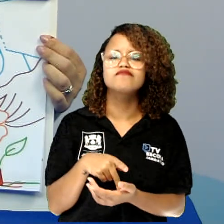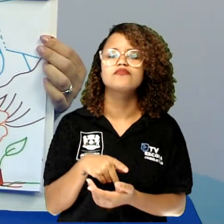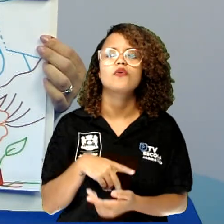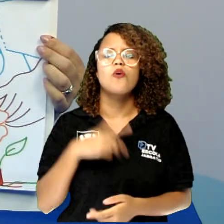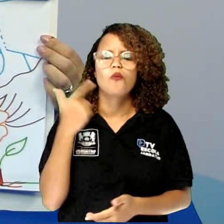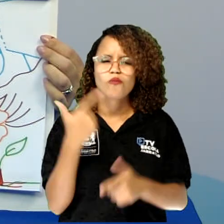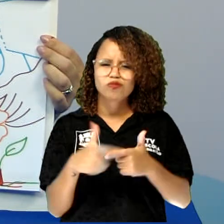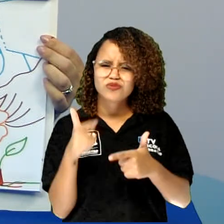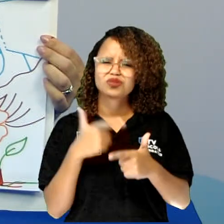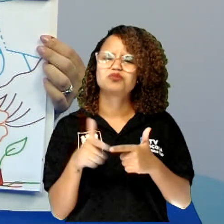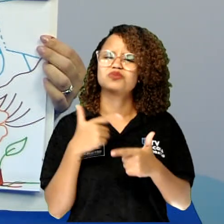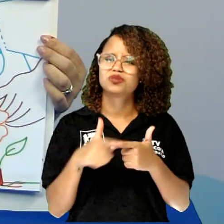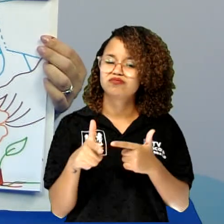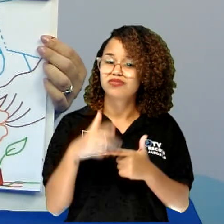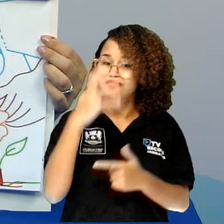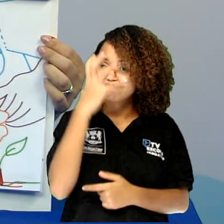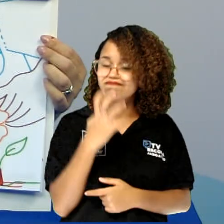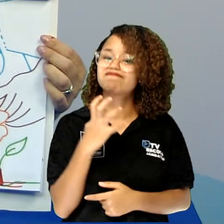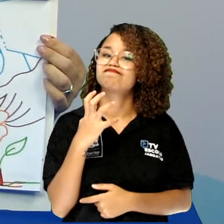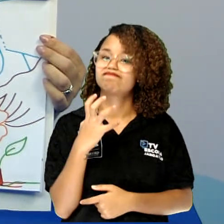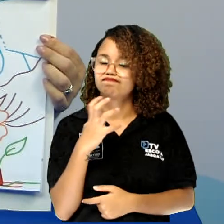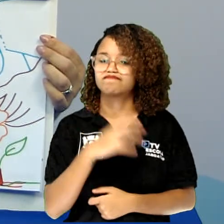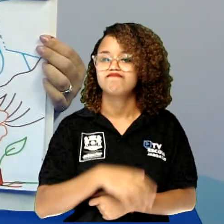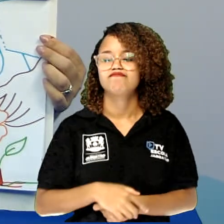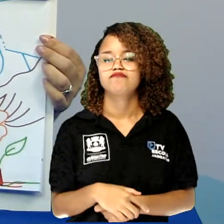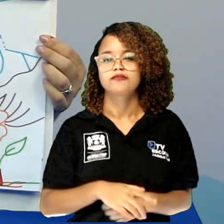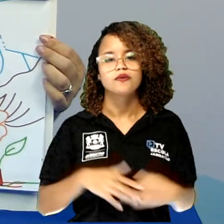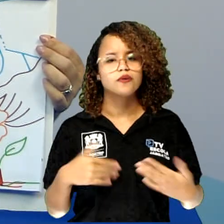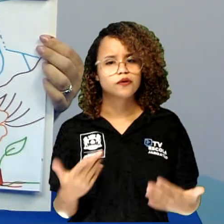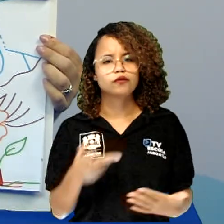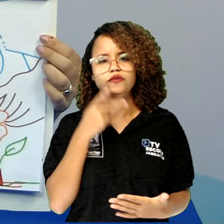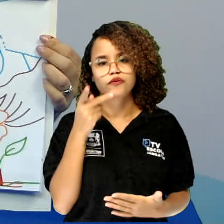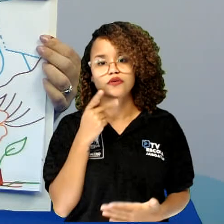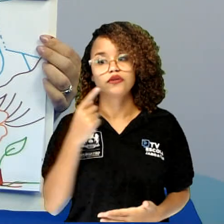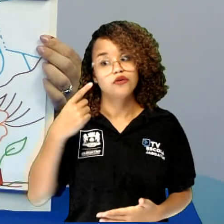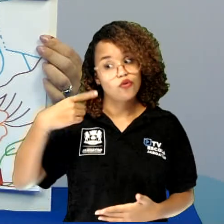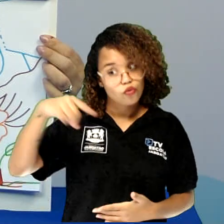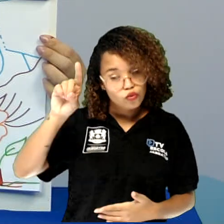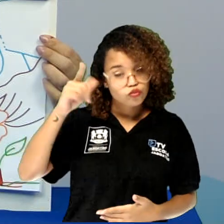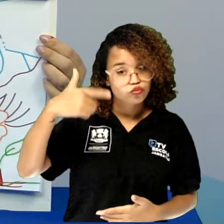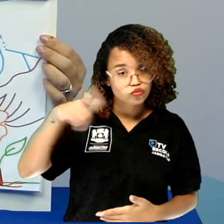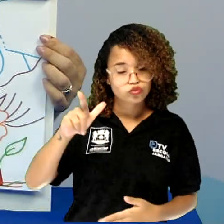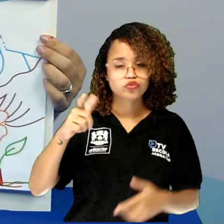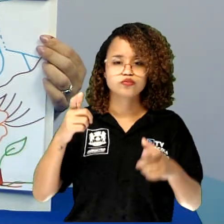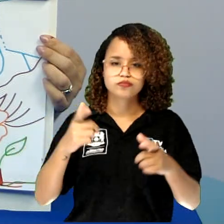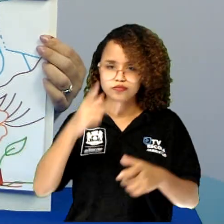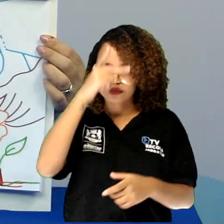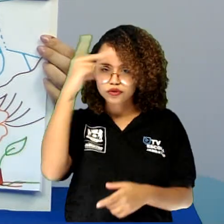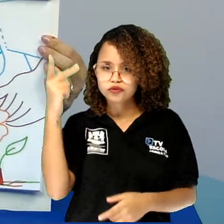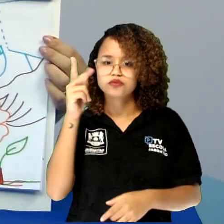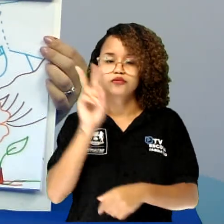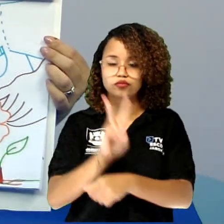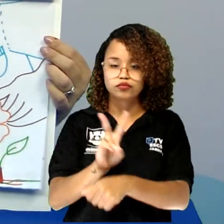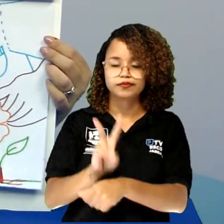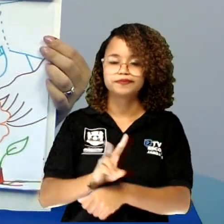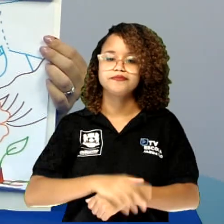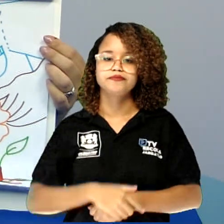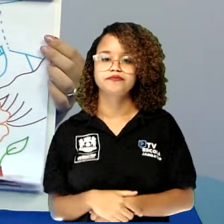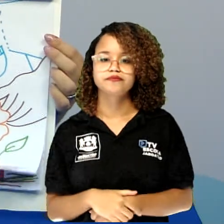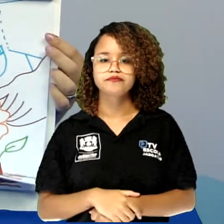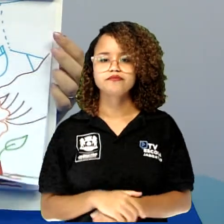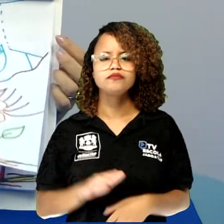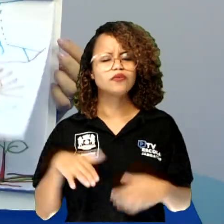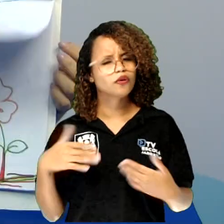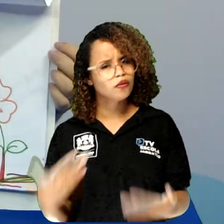probleminha um pouquinho mais sério do que ele achava que ela estava. E recomendou que ela fosse para outro jardineiro, que ele ia cuidar dela direitinho. E assim